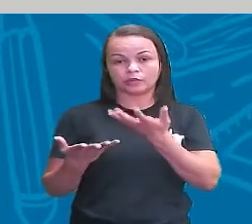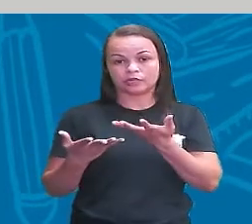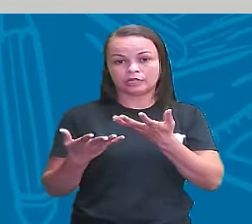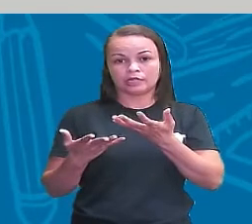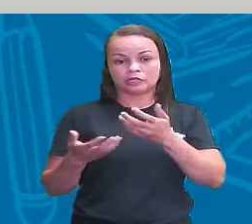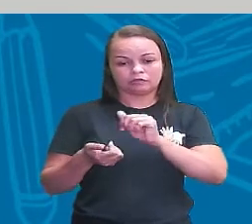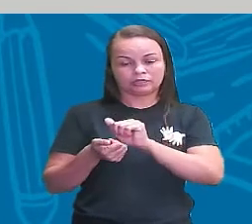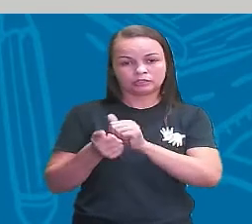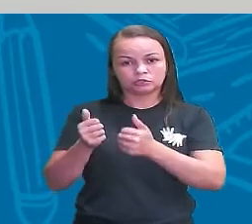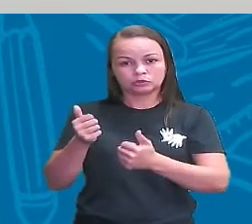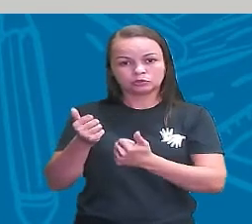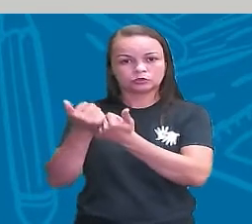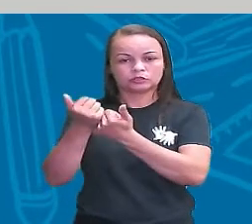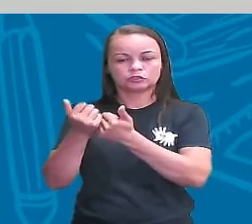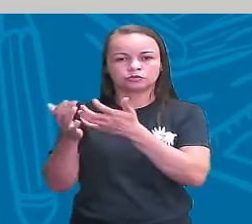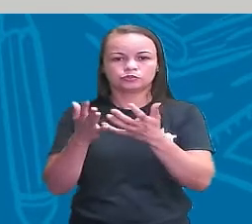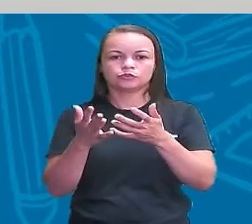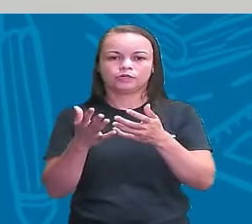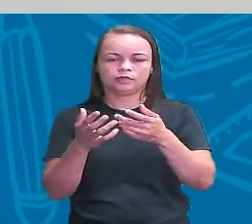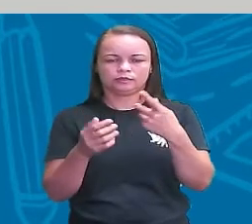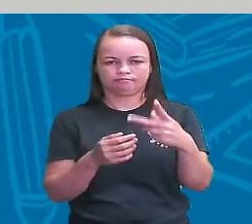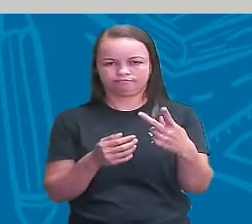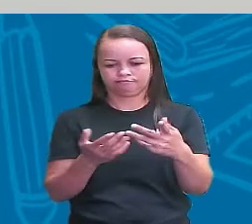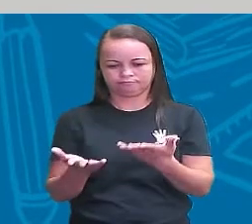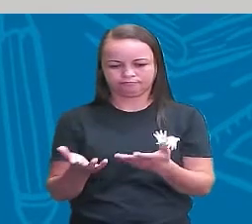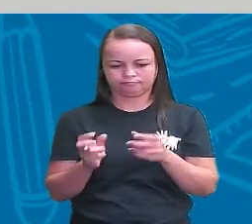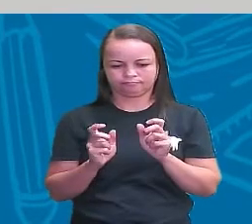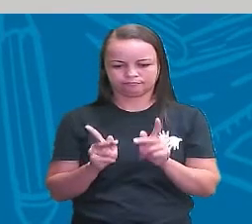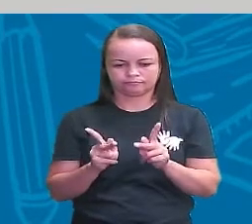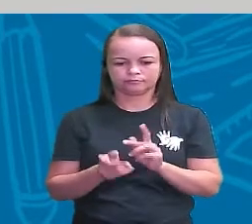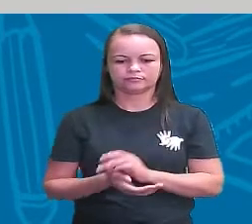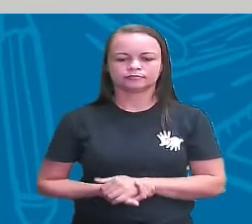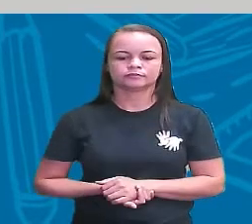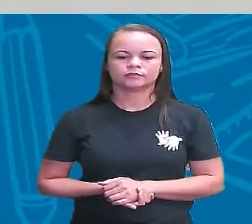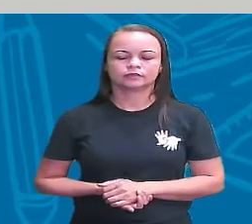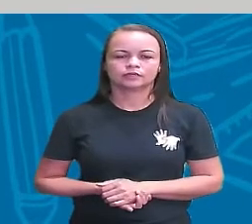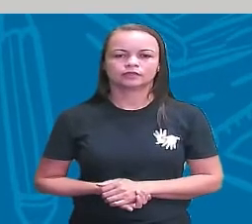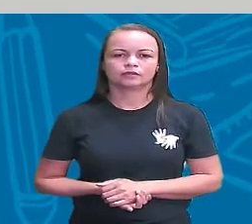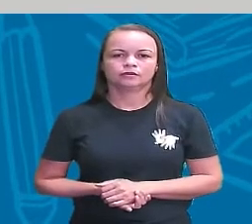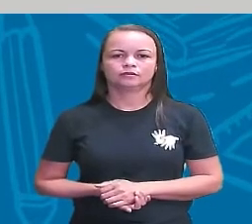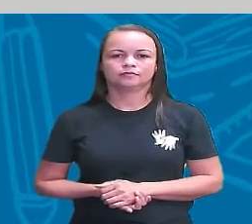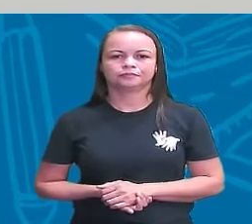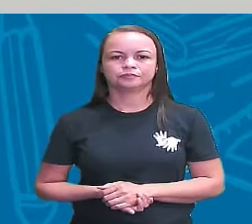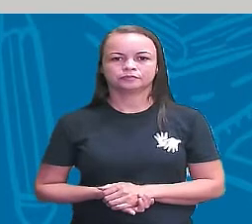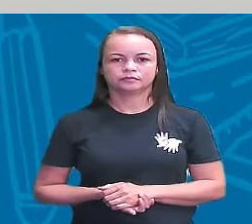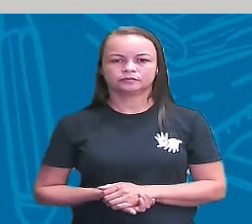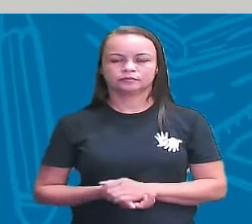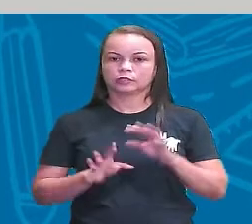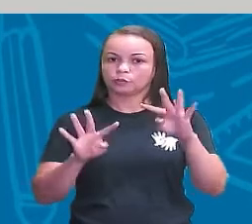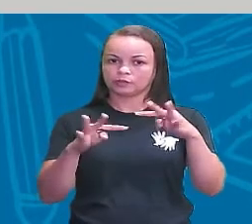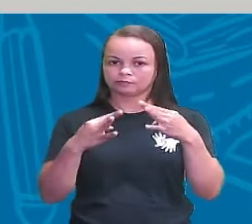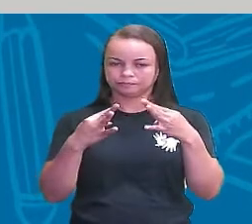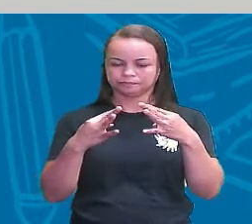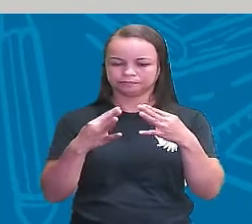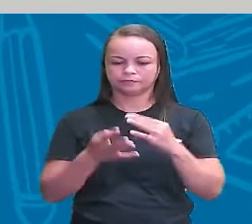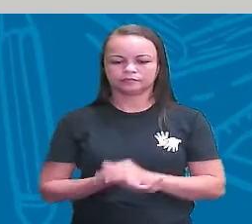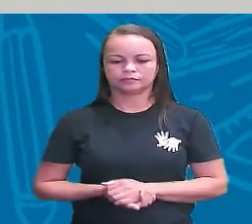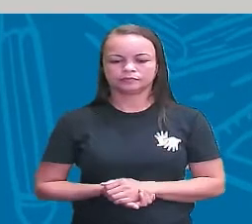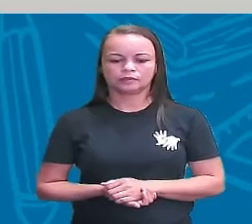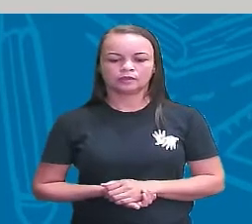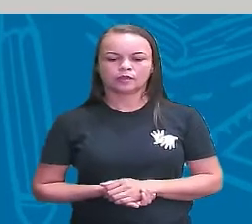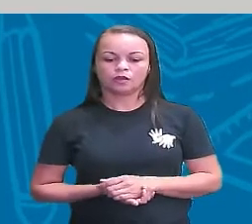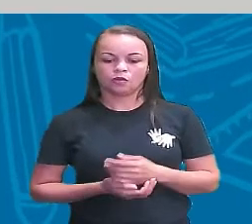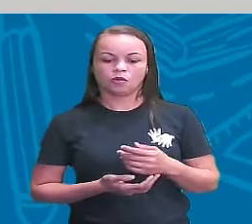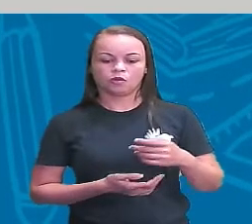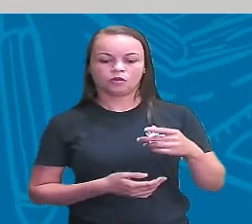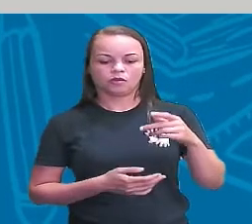substituir na fórmula. Ok? Certinho? Então, ó. Atenção, π, essa